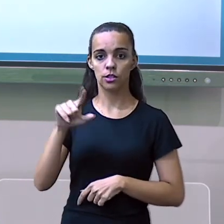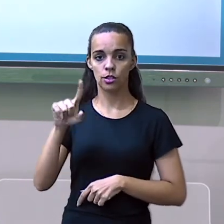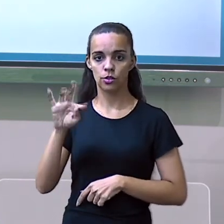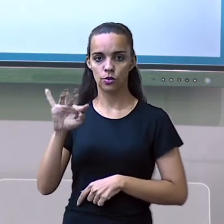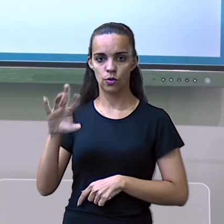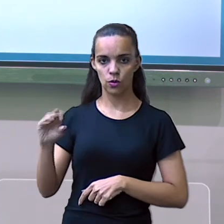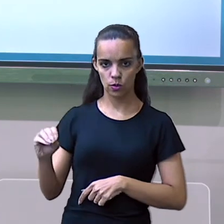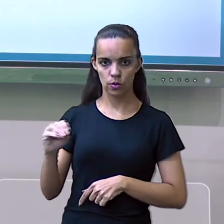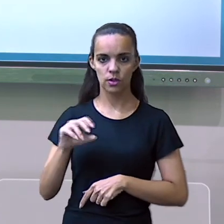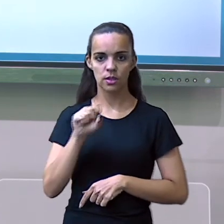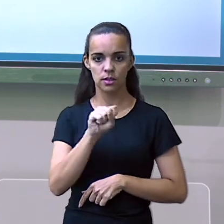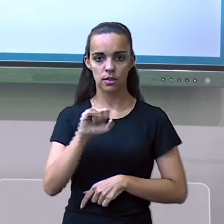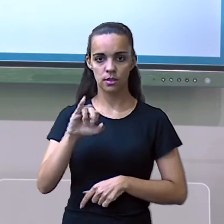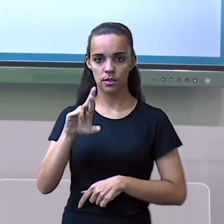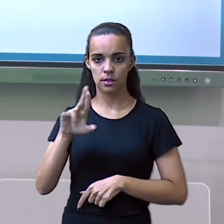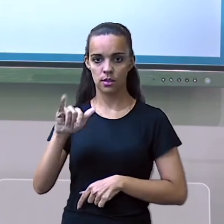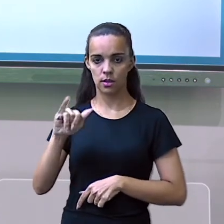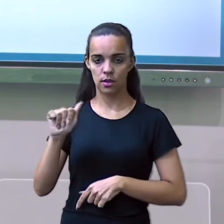sítio,